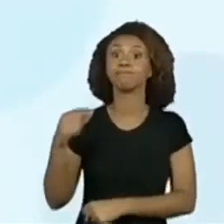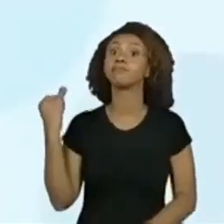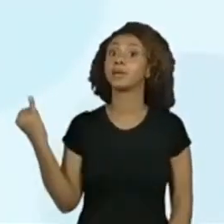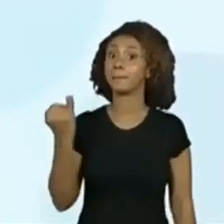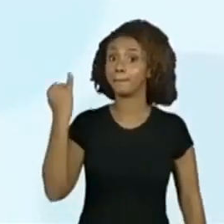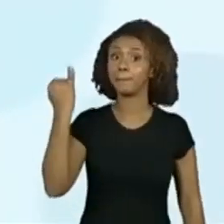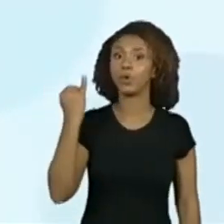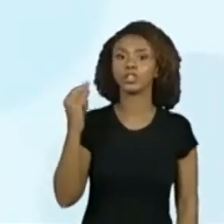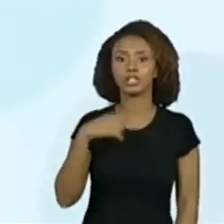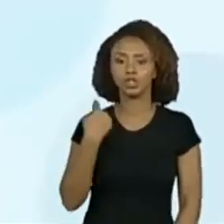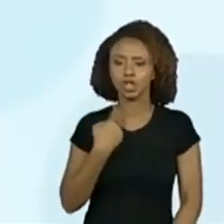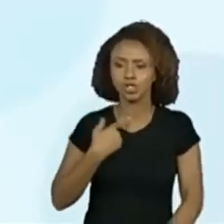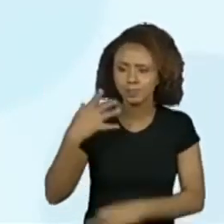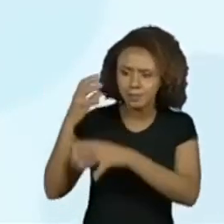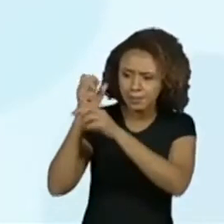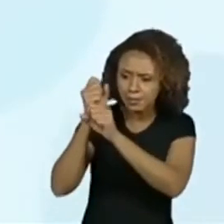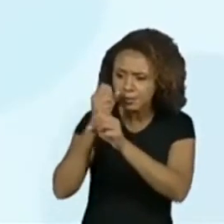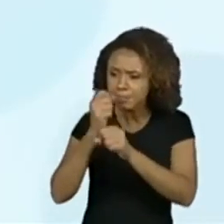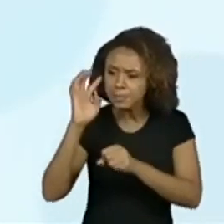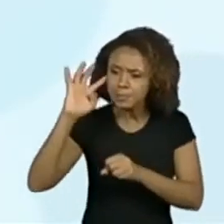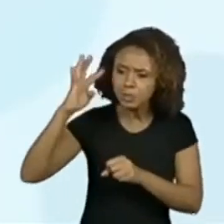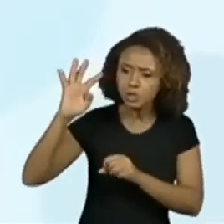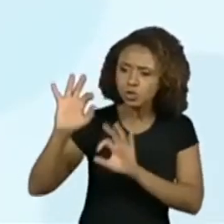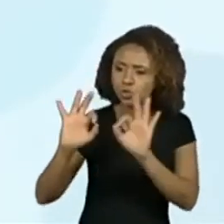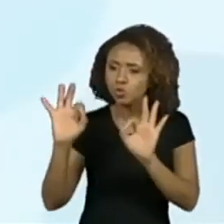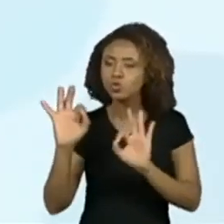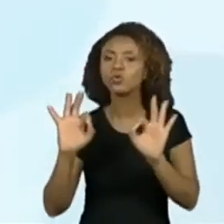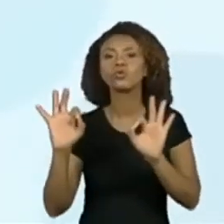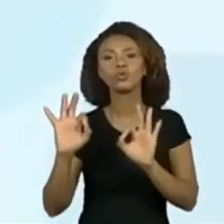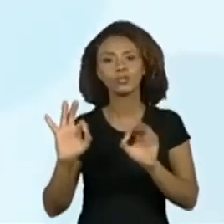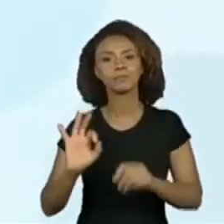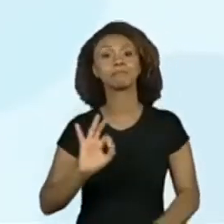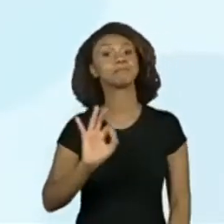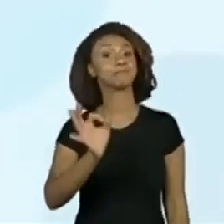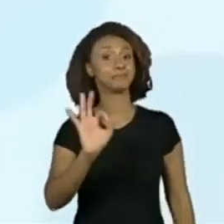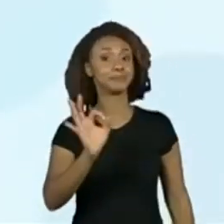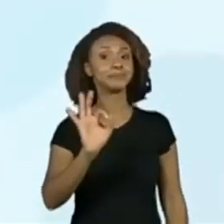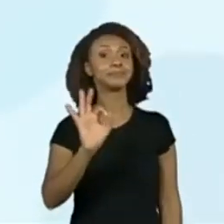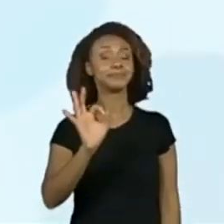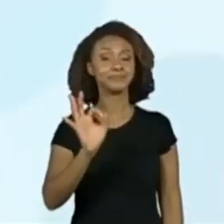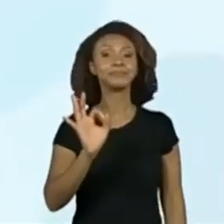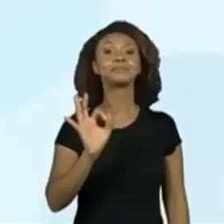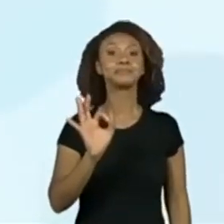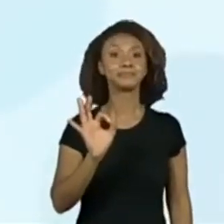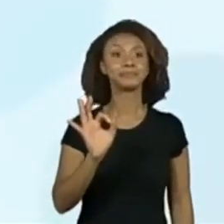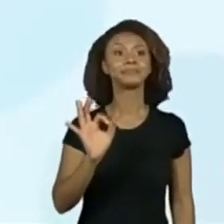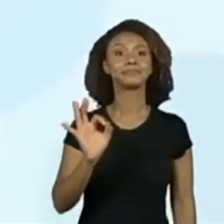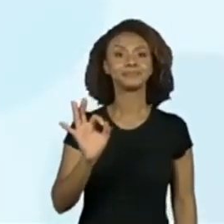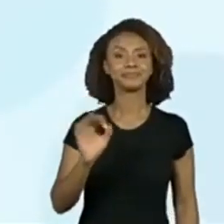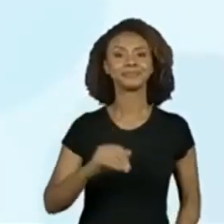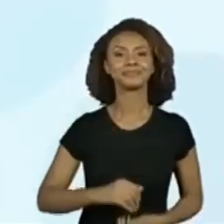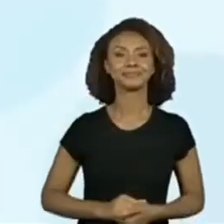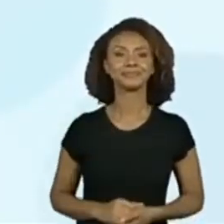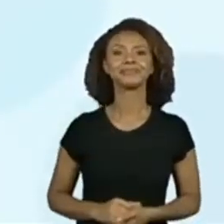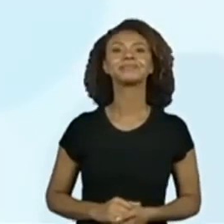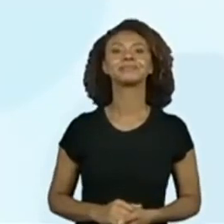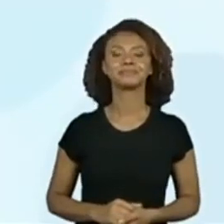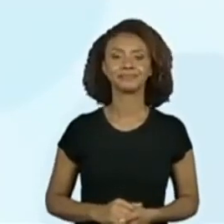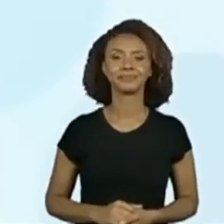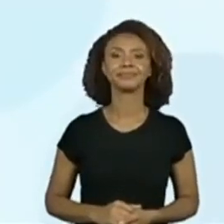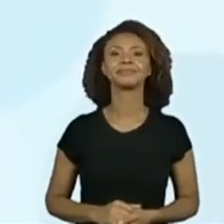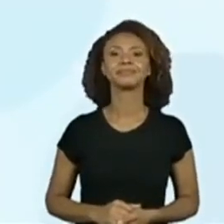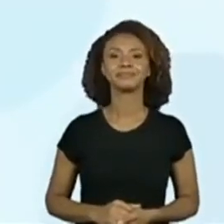para pra resolução paraa solução isso porque ajuda a organizar as informações disse a pru Ana